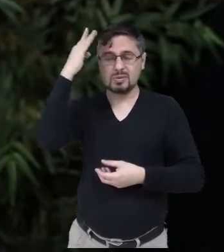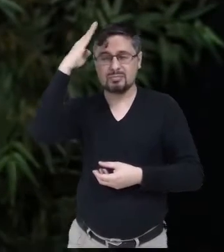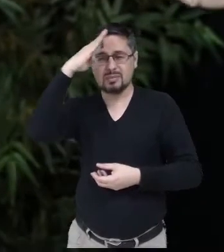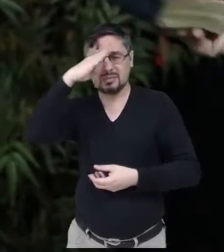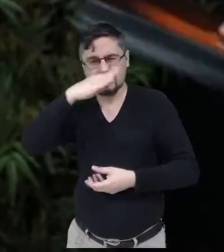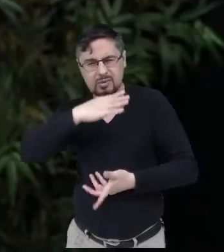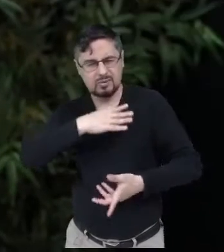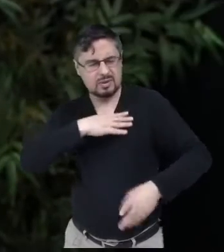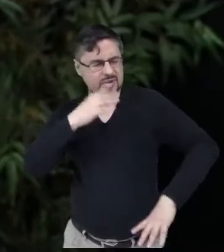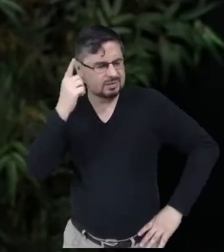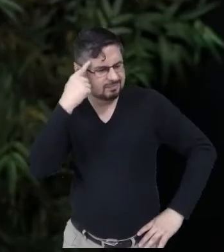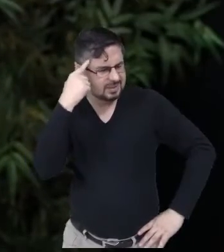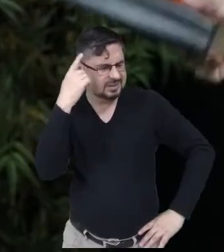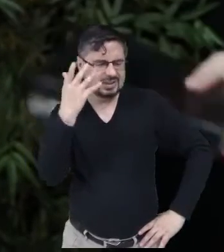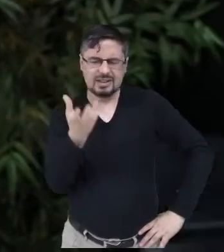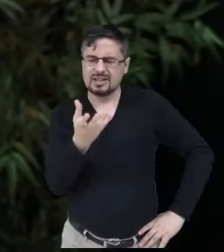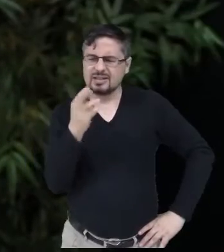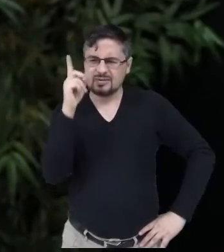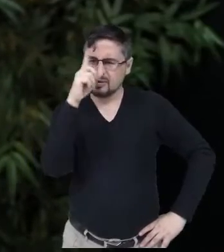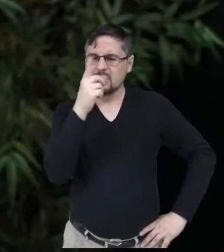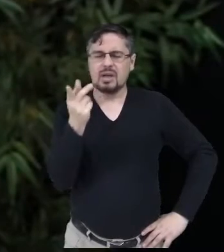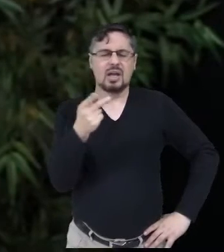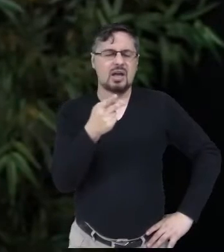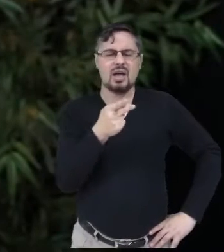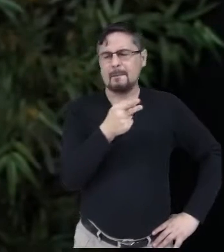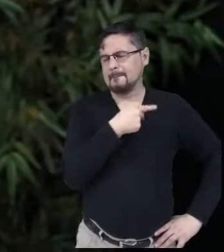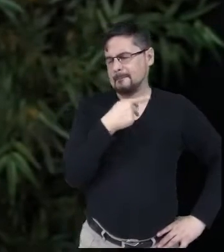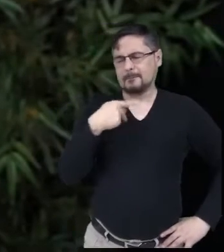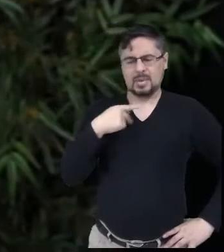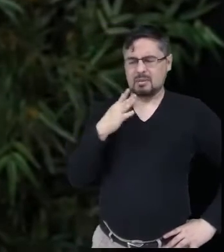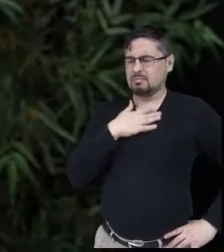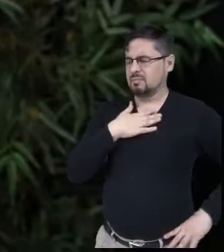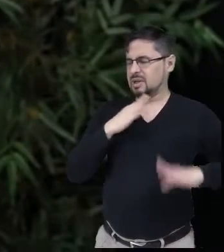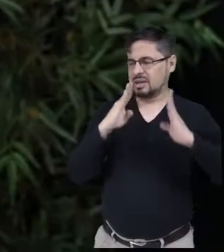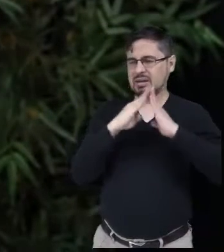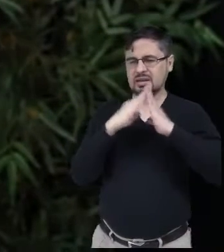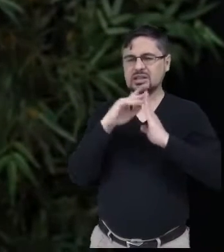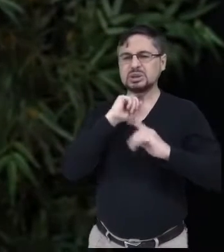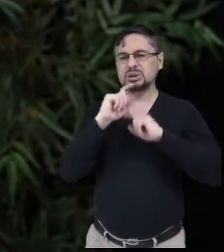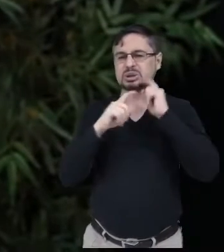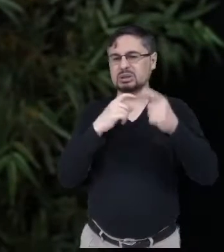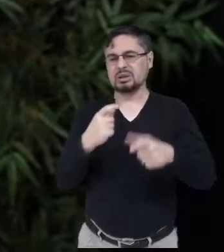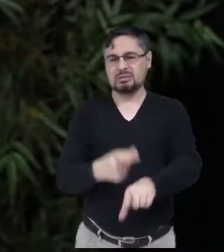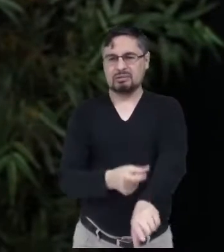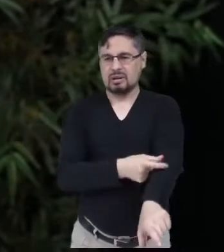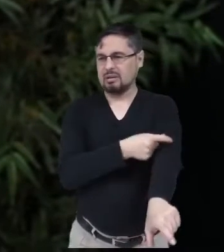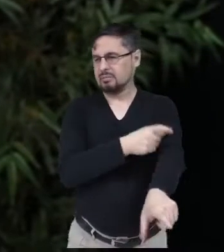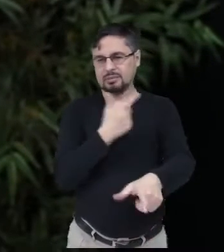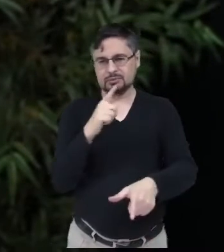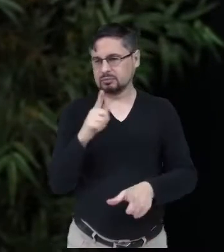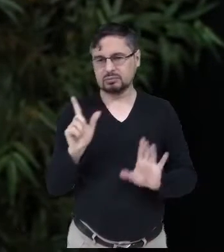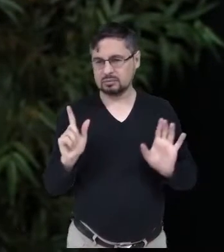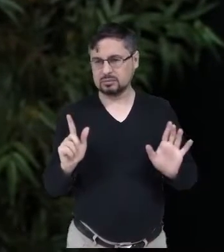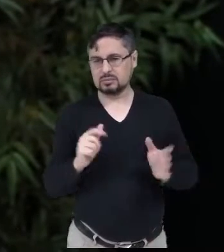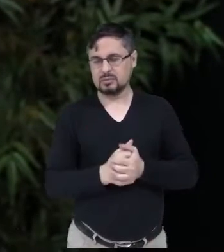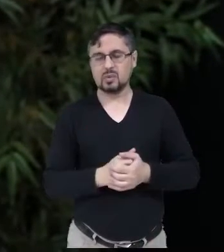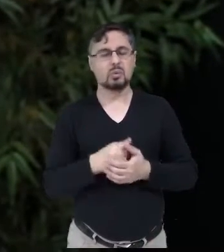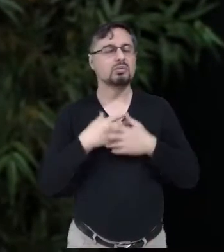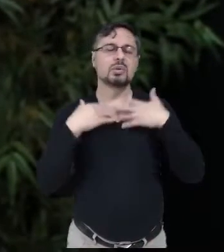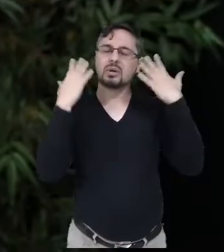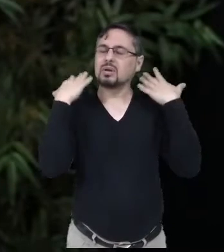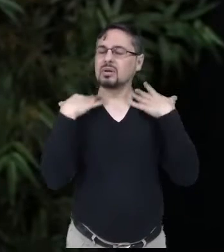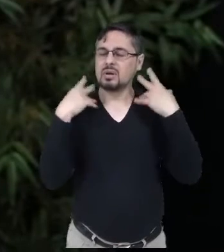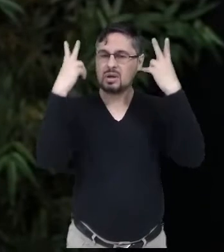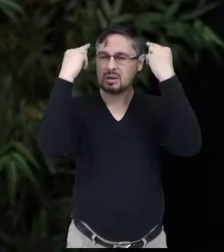dizer para mim: pastor, mas ninguém aqui na minha casa tem lepra. Eu estou sentadinho aqui no meu sofá, estou limpinho, estou tranquilo. Contudo, a